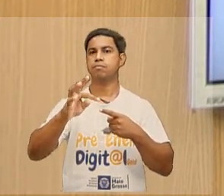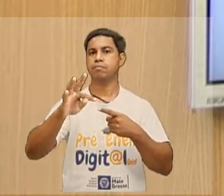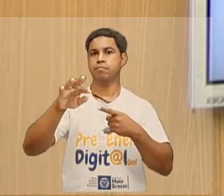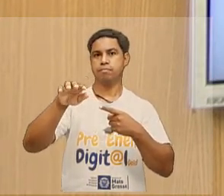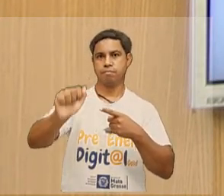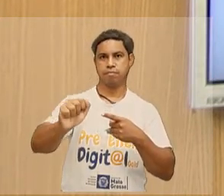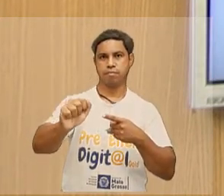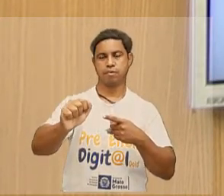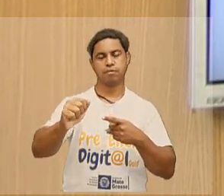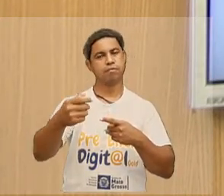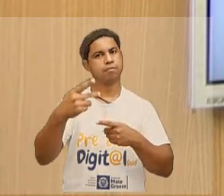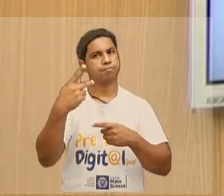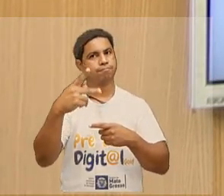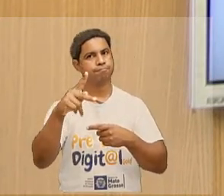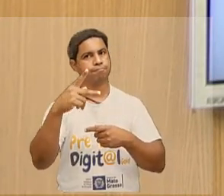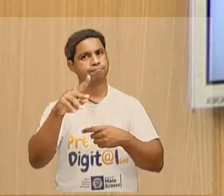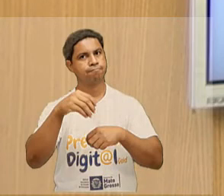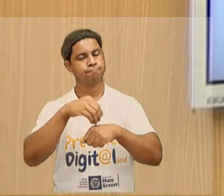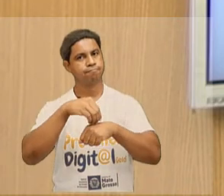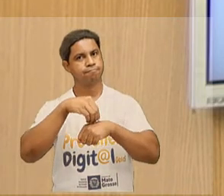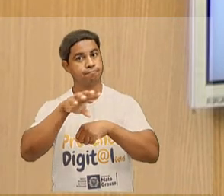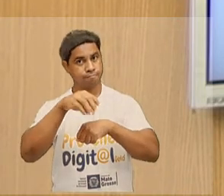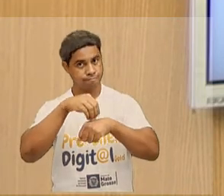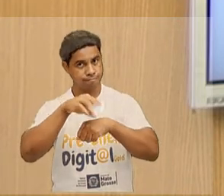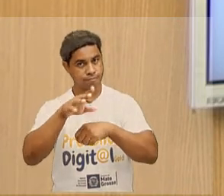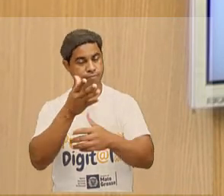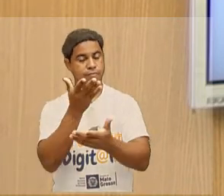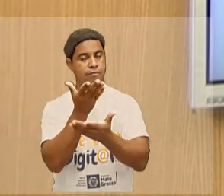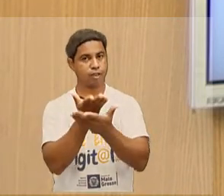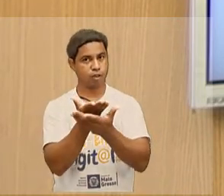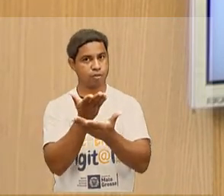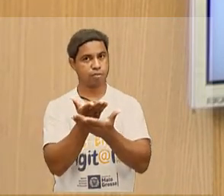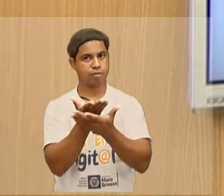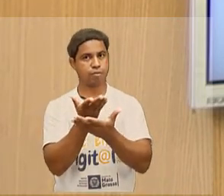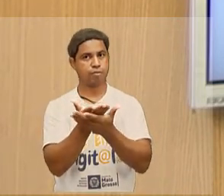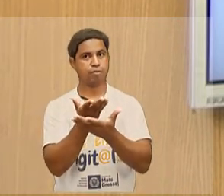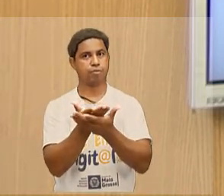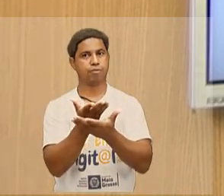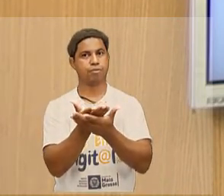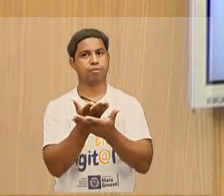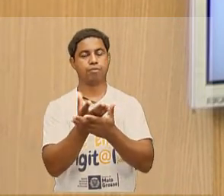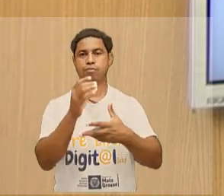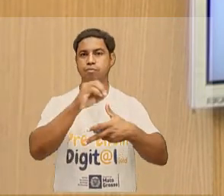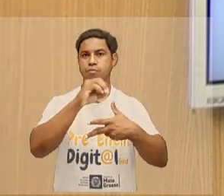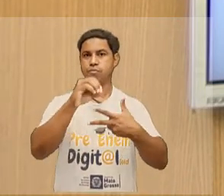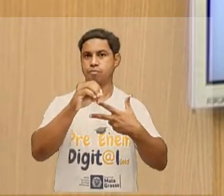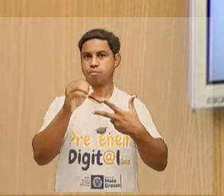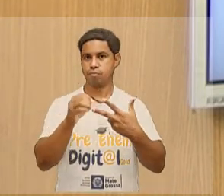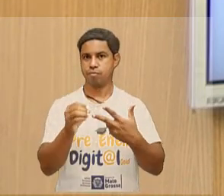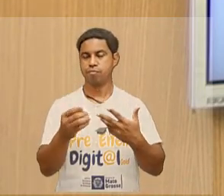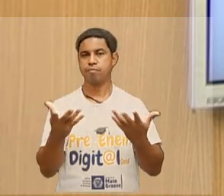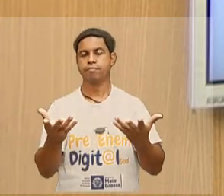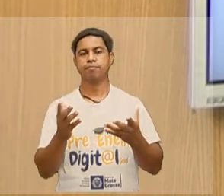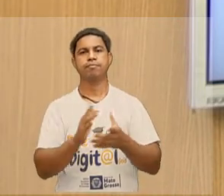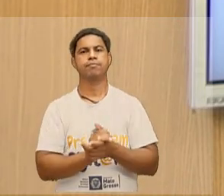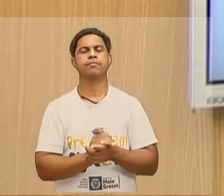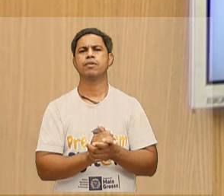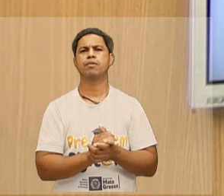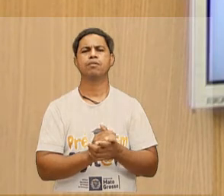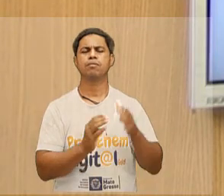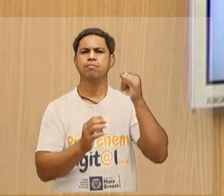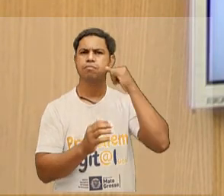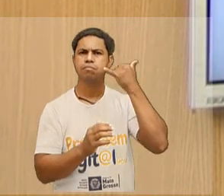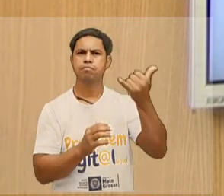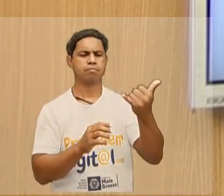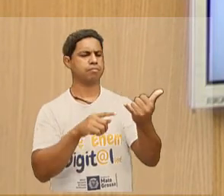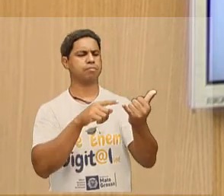DeBane. Estude isso. Isso entra no Enem? Sim. Uma questão que apareceu no Enem era assim, a tela do celular, quando